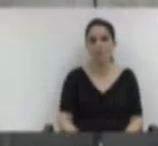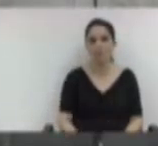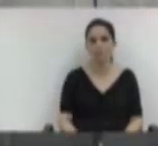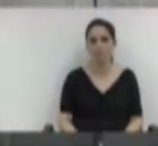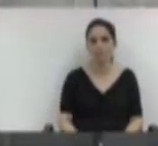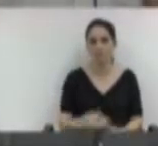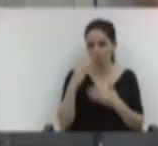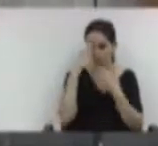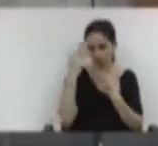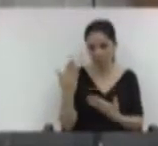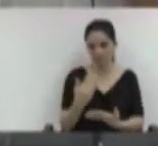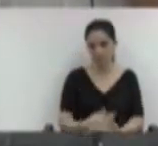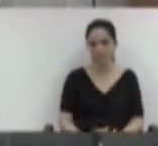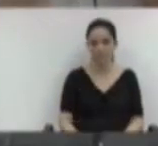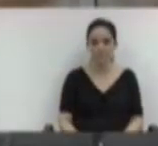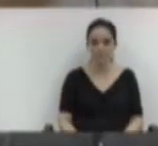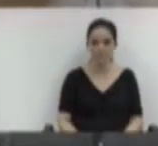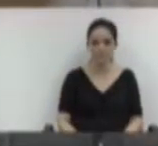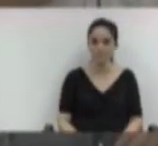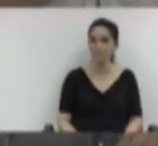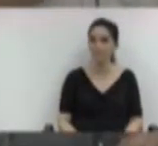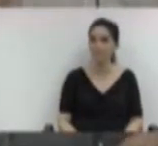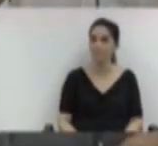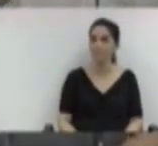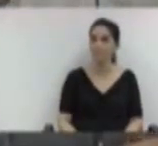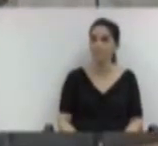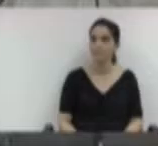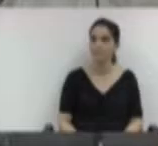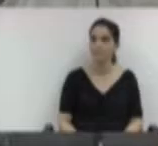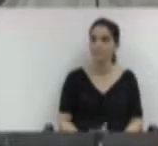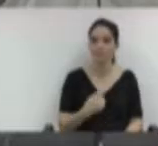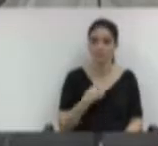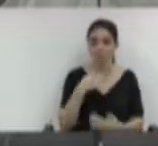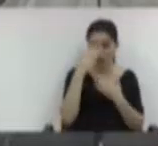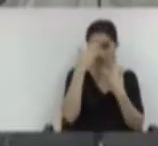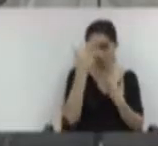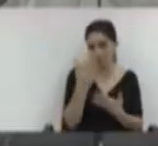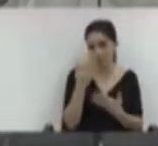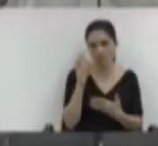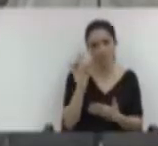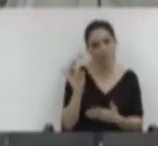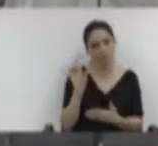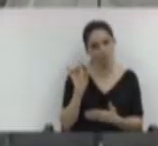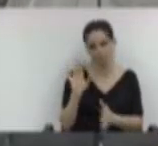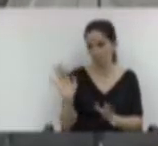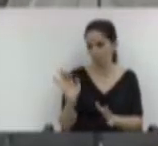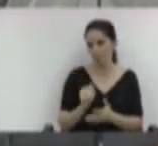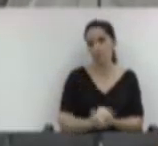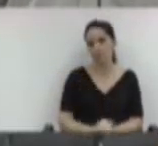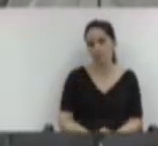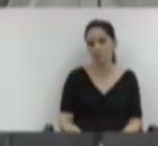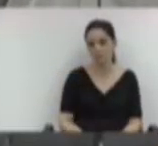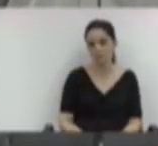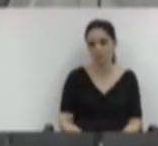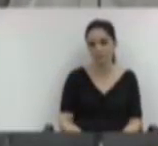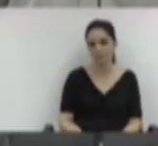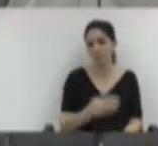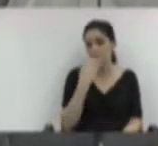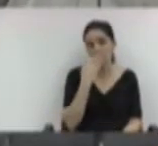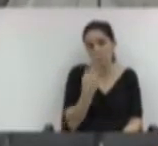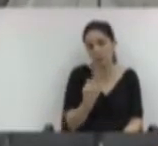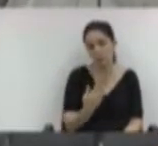Muito obrigado pela parte, vereador. Eu agradeço, doutor Júlio. Então, senhor presidente, era só isso que eu queria dizer em cima desse